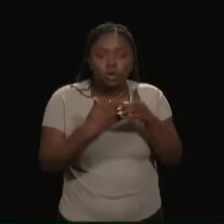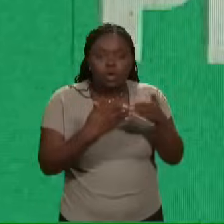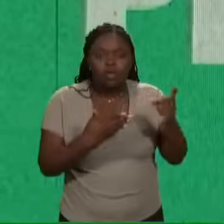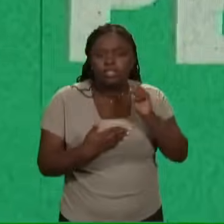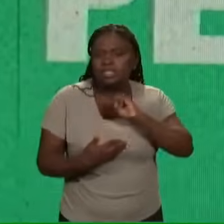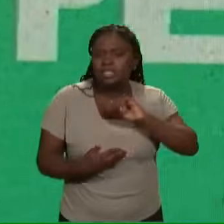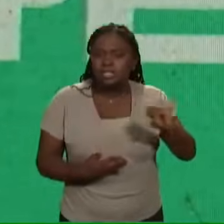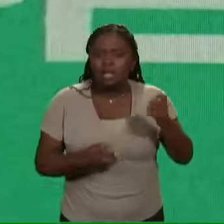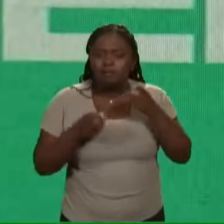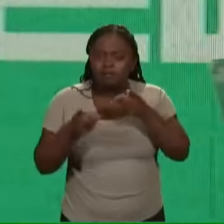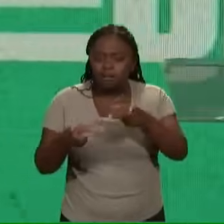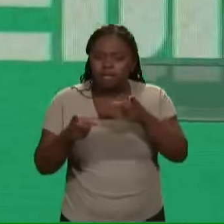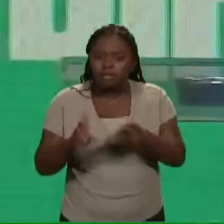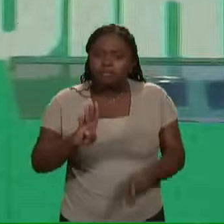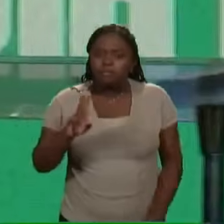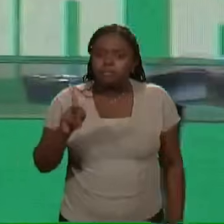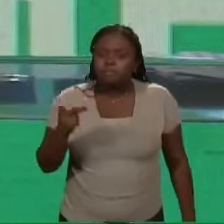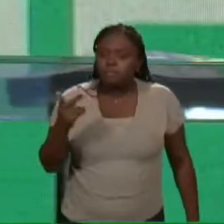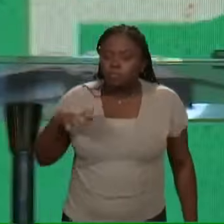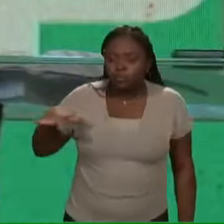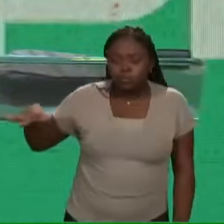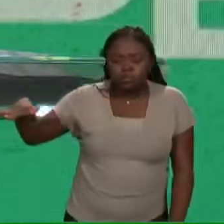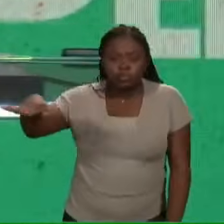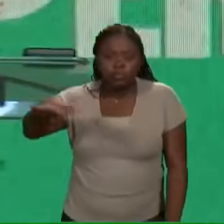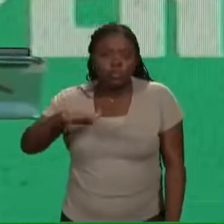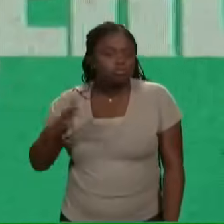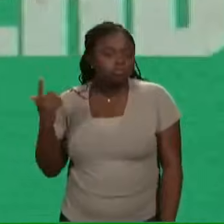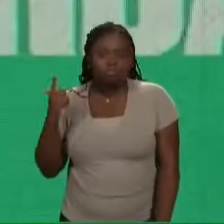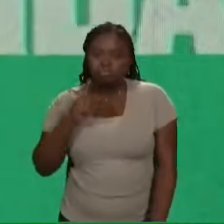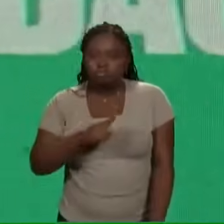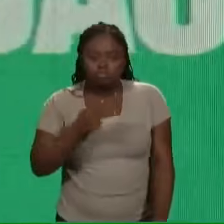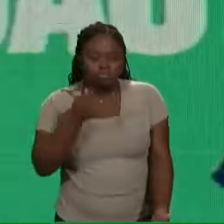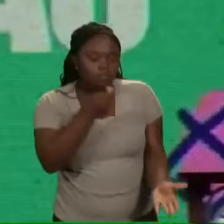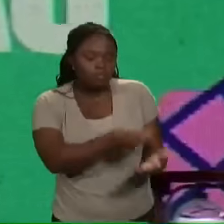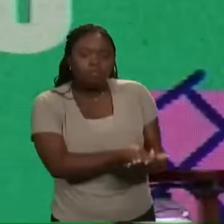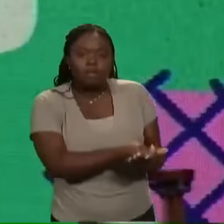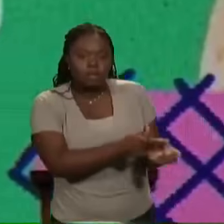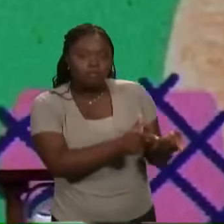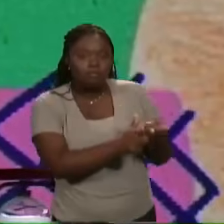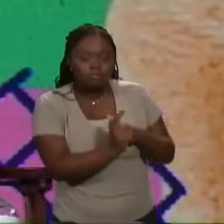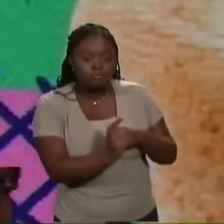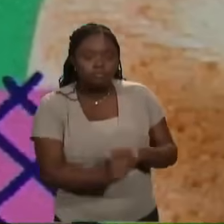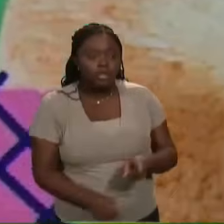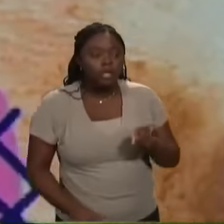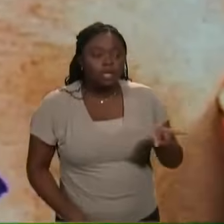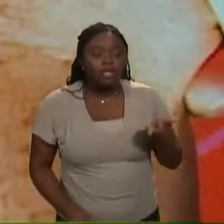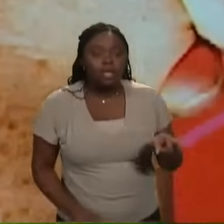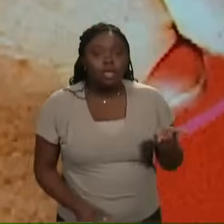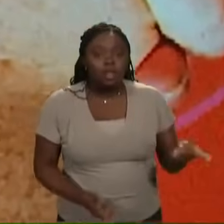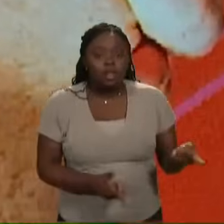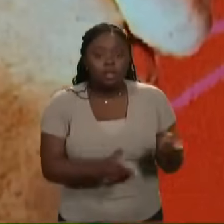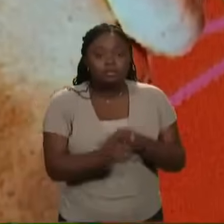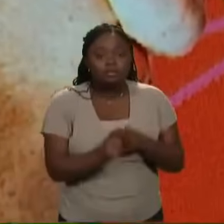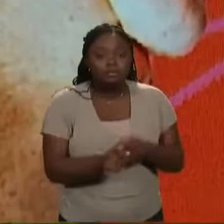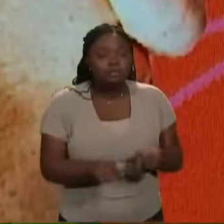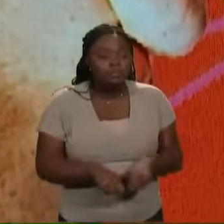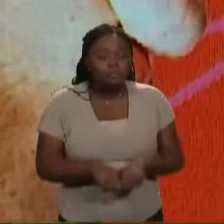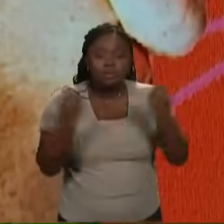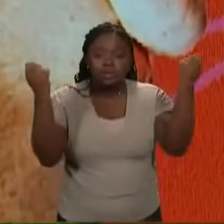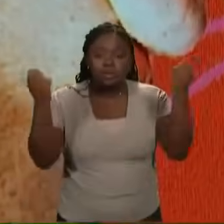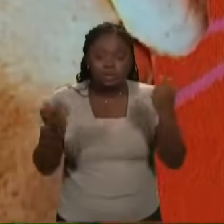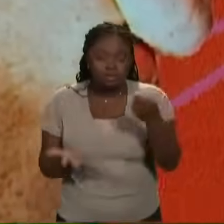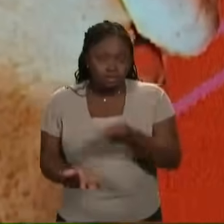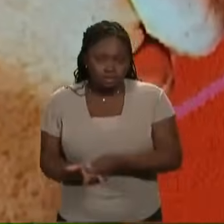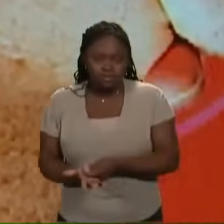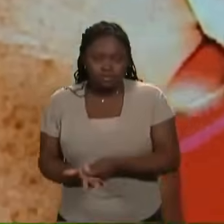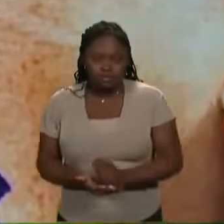Horizonte inteiro, nós não conseguimos pagar essa dívida. Em outras palavras, esse homem tinha uma dívida, o quê? Impagável. O que